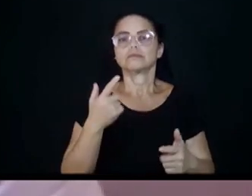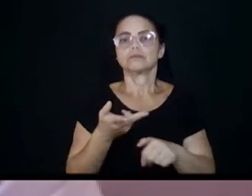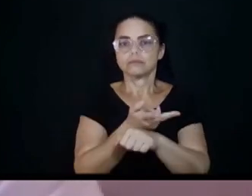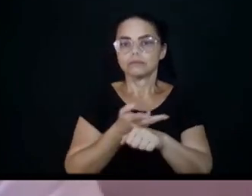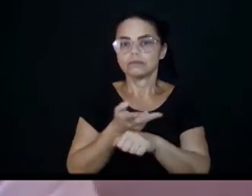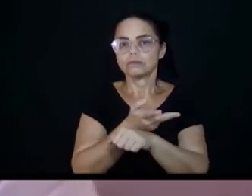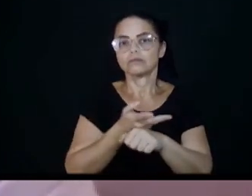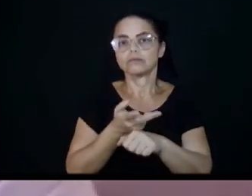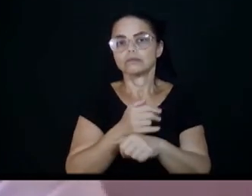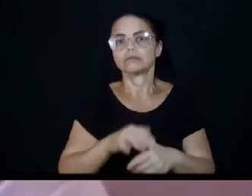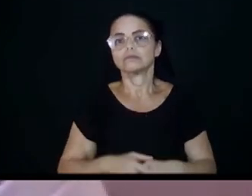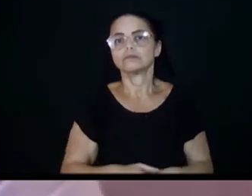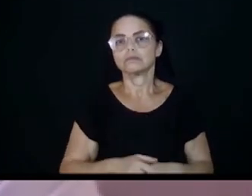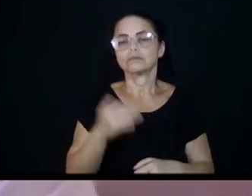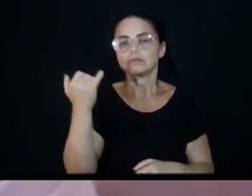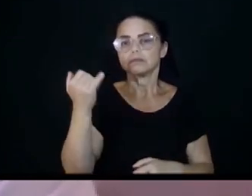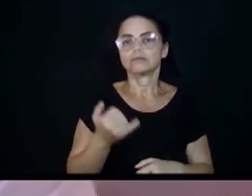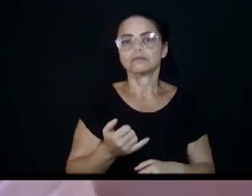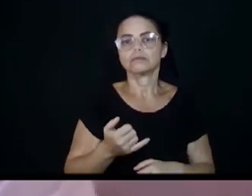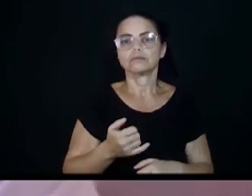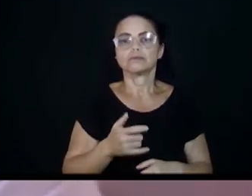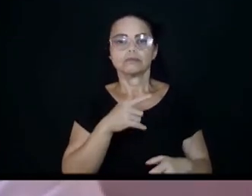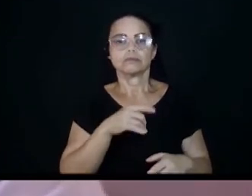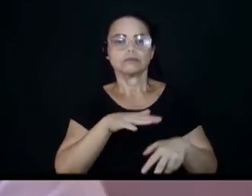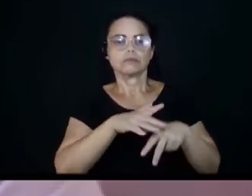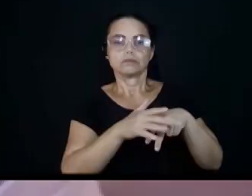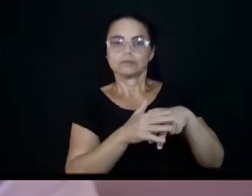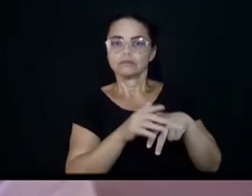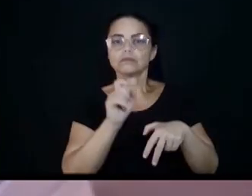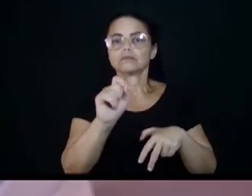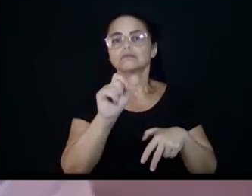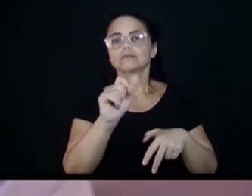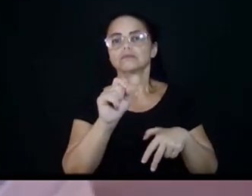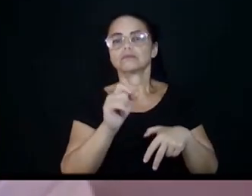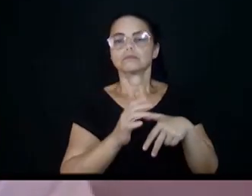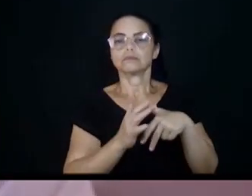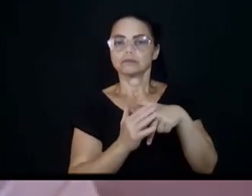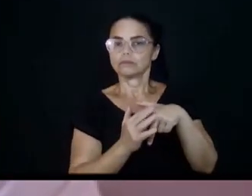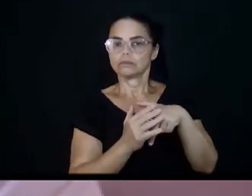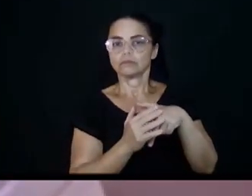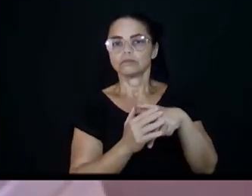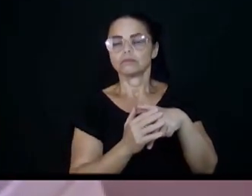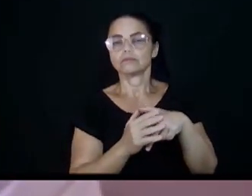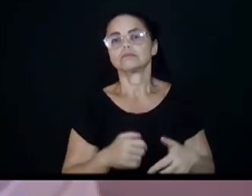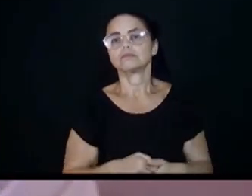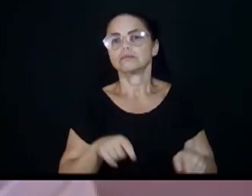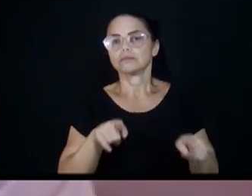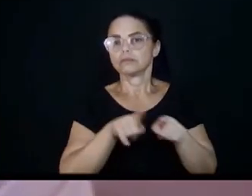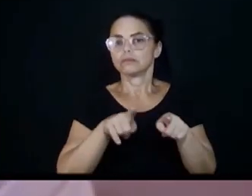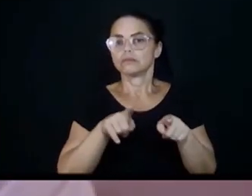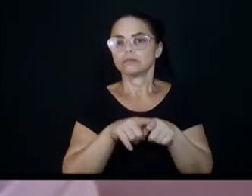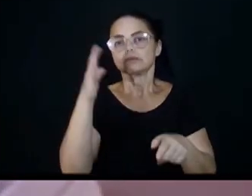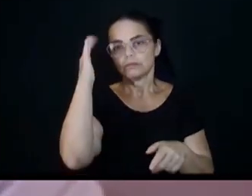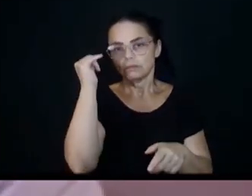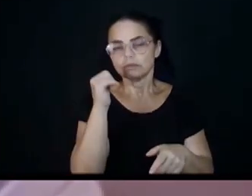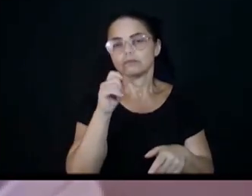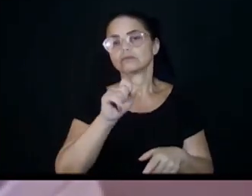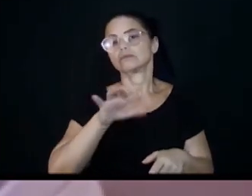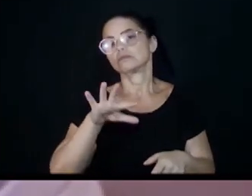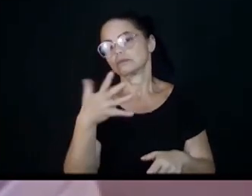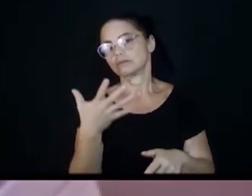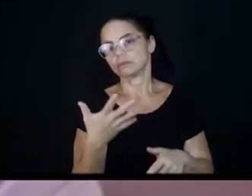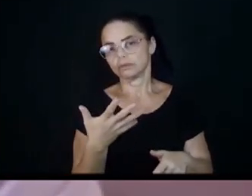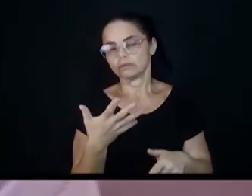gente conte para esses pacientes o que é a doença. E o paciente também, ele tem que saber o que está acontecendo com ele,